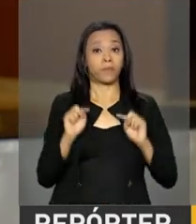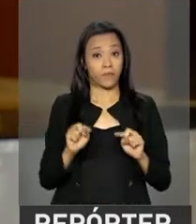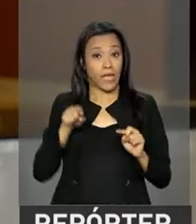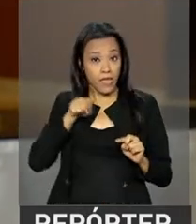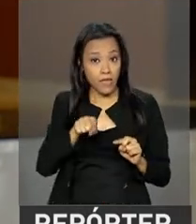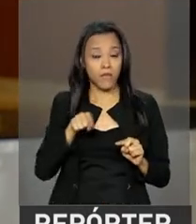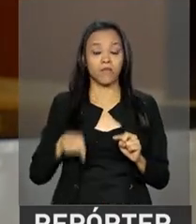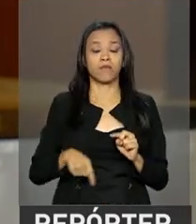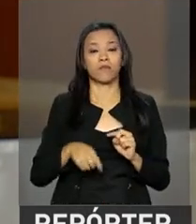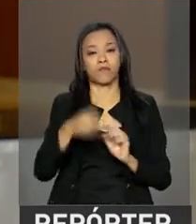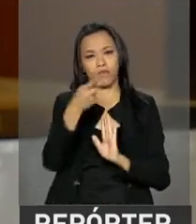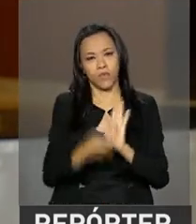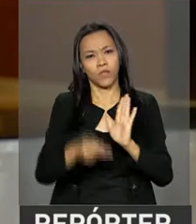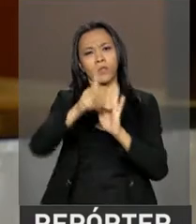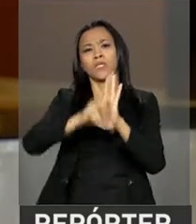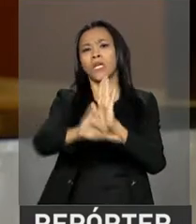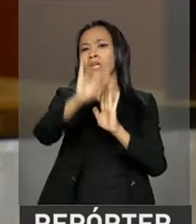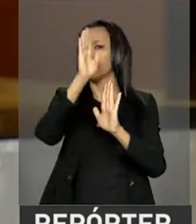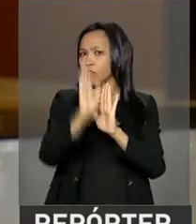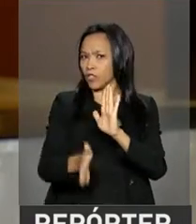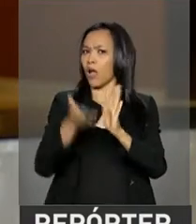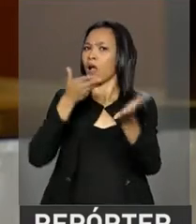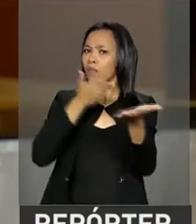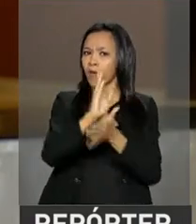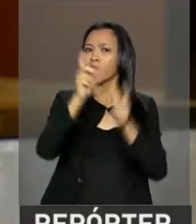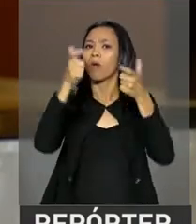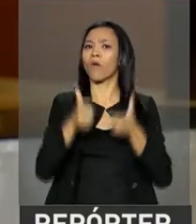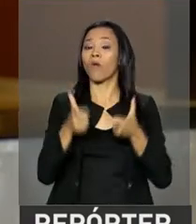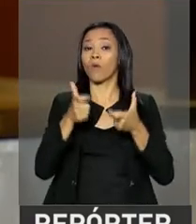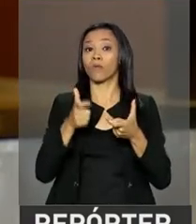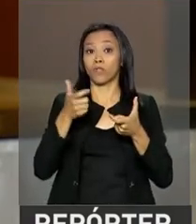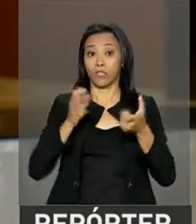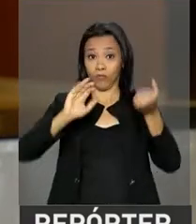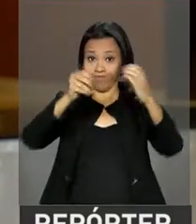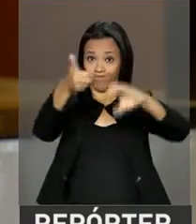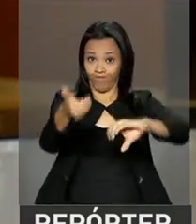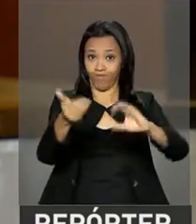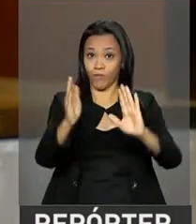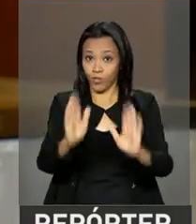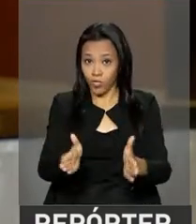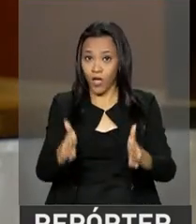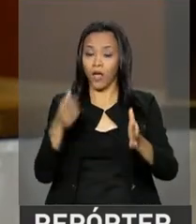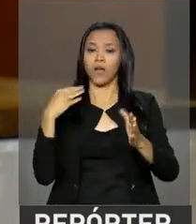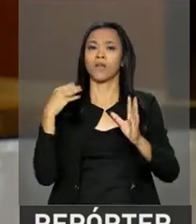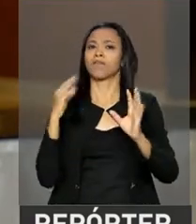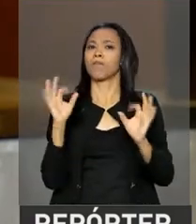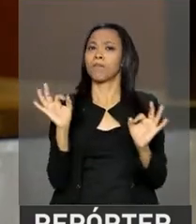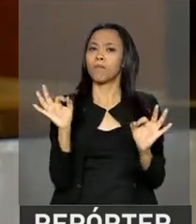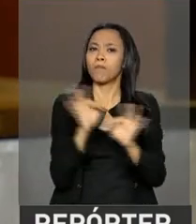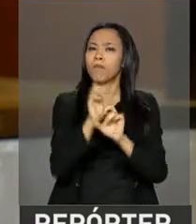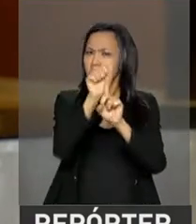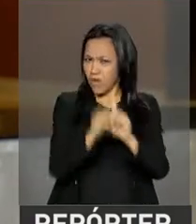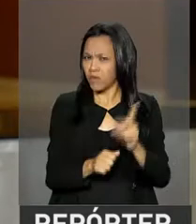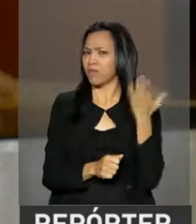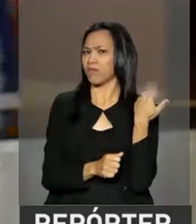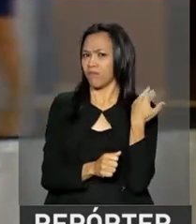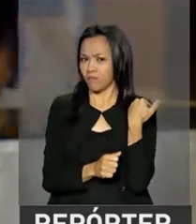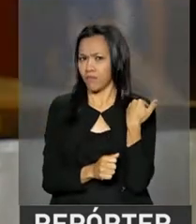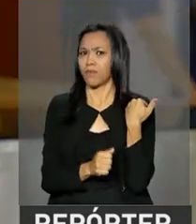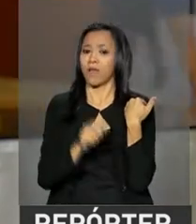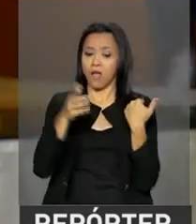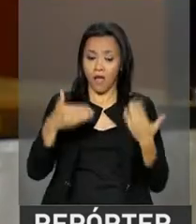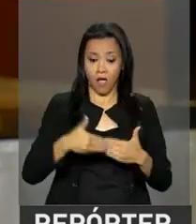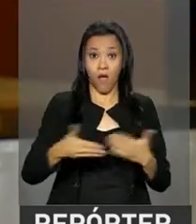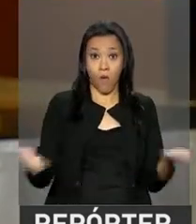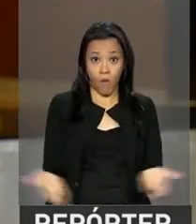de lei já na elite ele foi aprovado no congresso nacional concluiu a tramitação no mês passado como você fala vai ser sancionado